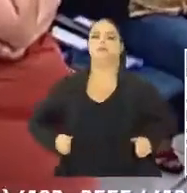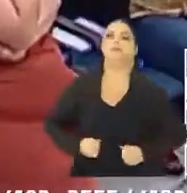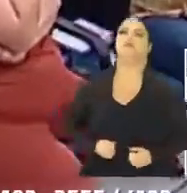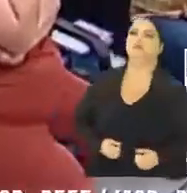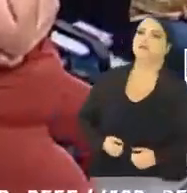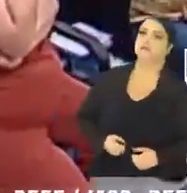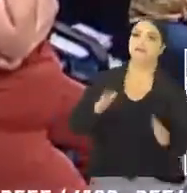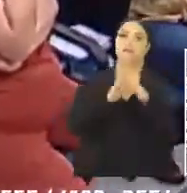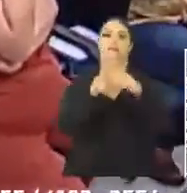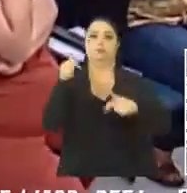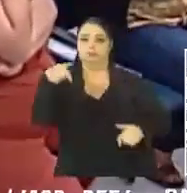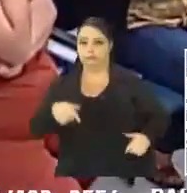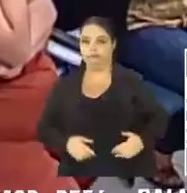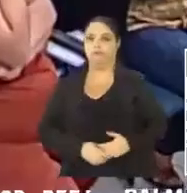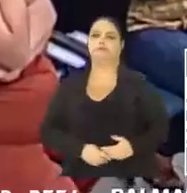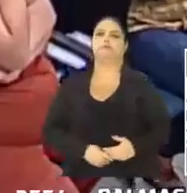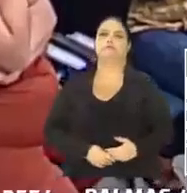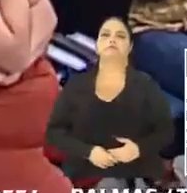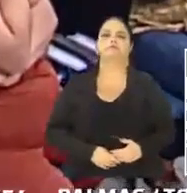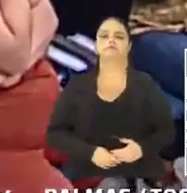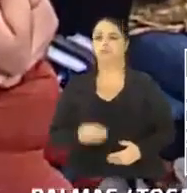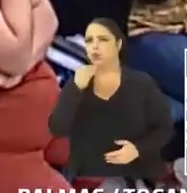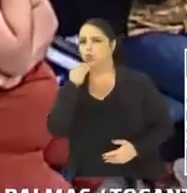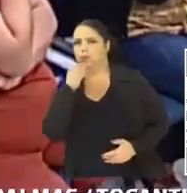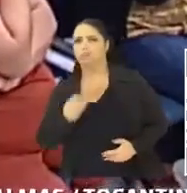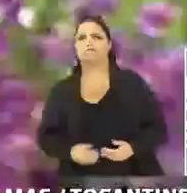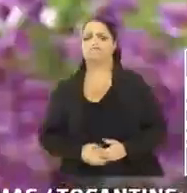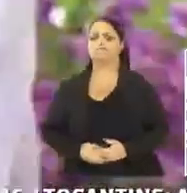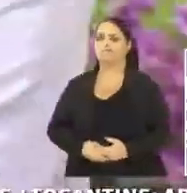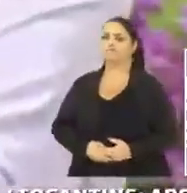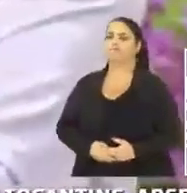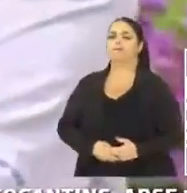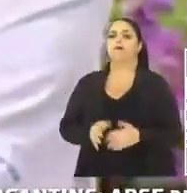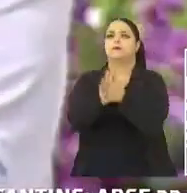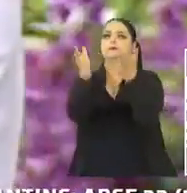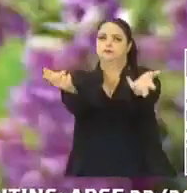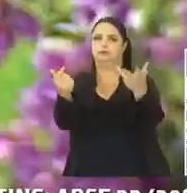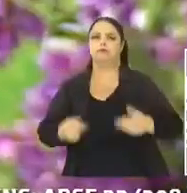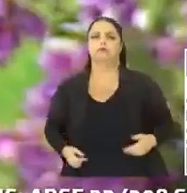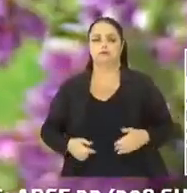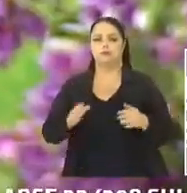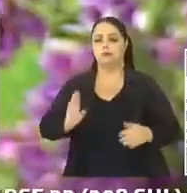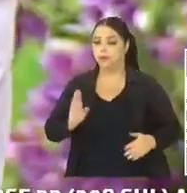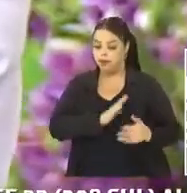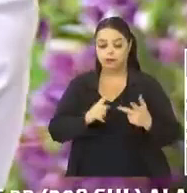Esse ministério, ele dá oportunidades extraordinárias a bispos e